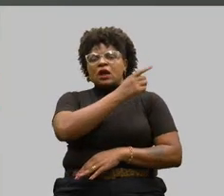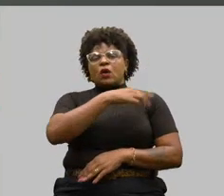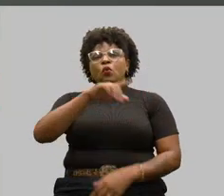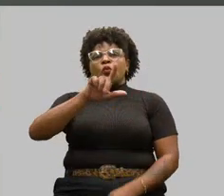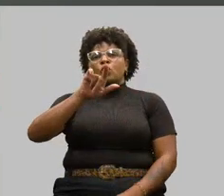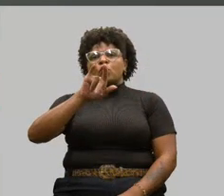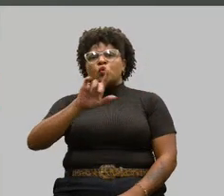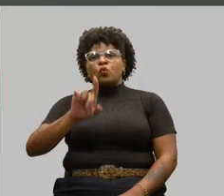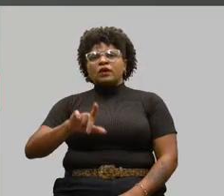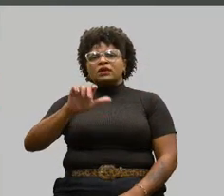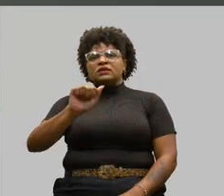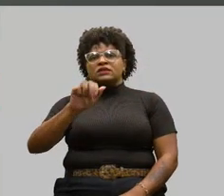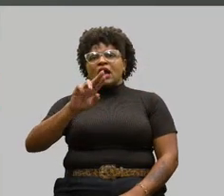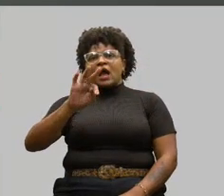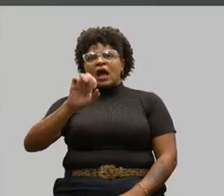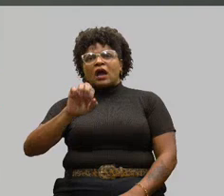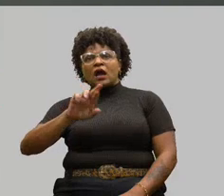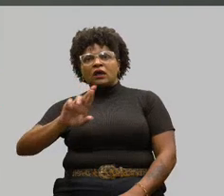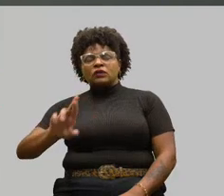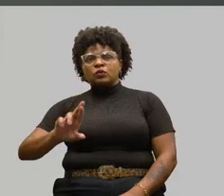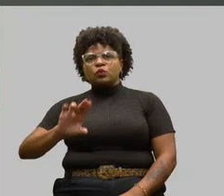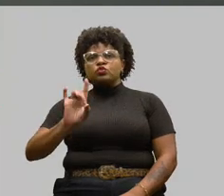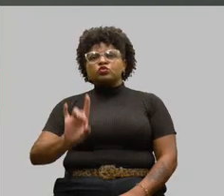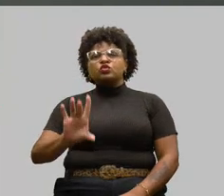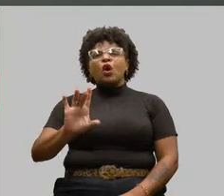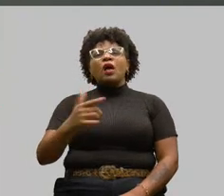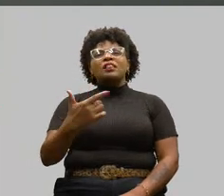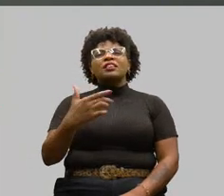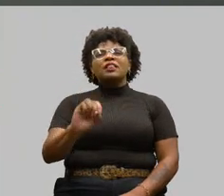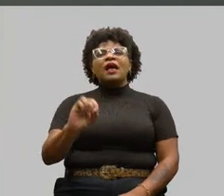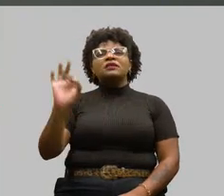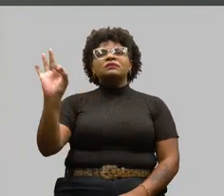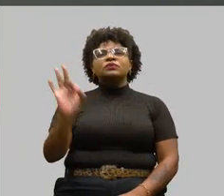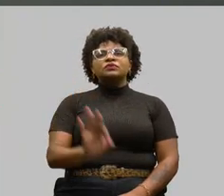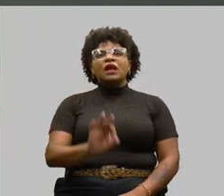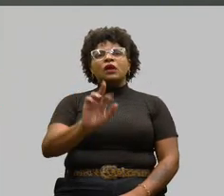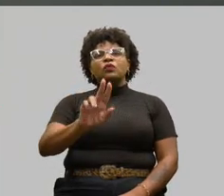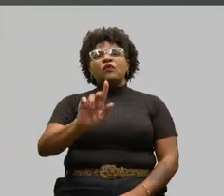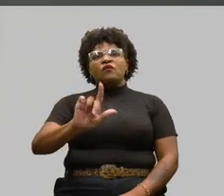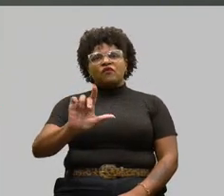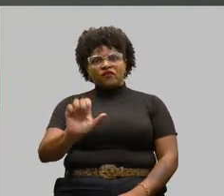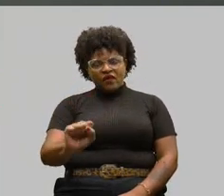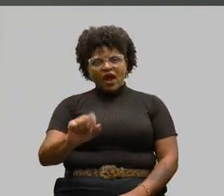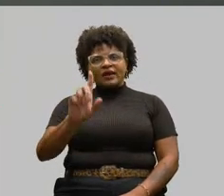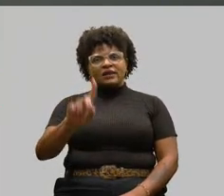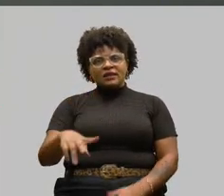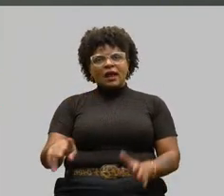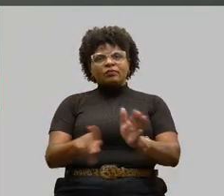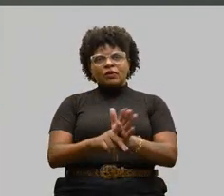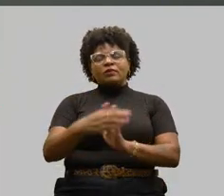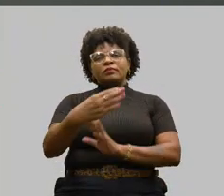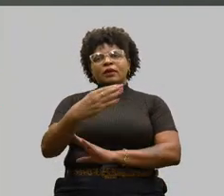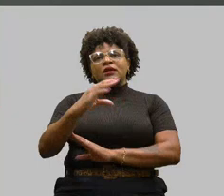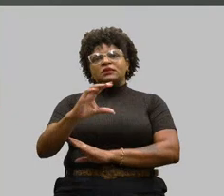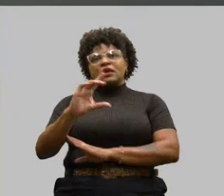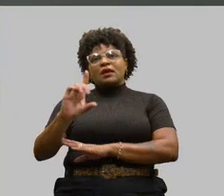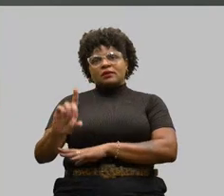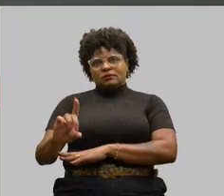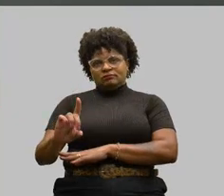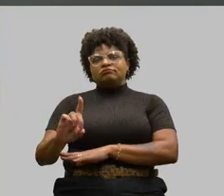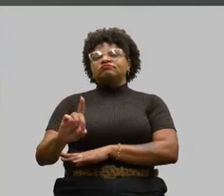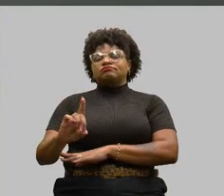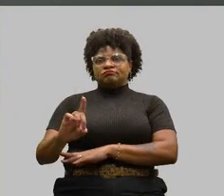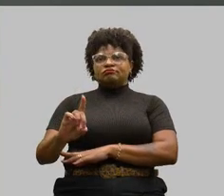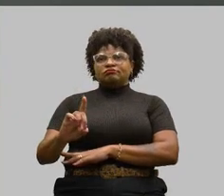na Gestão Pública apenas 10% das vagas são reservados para pessoas com deficientes